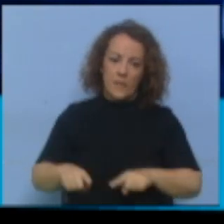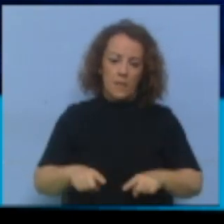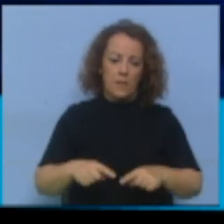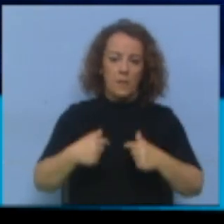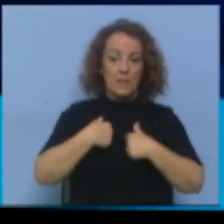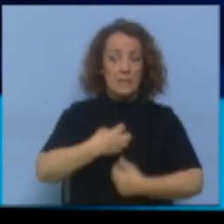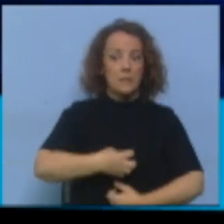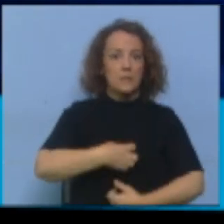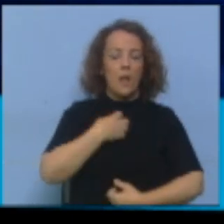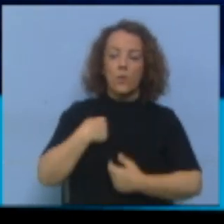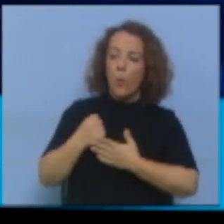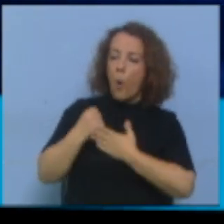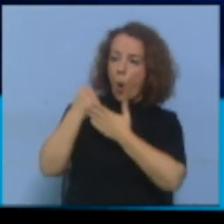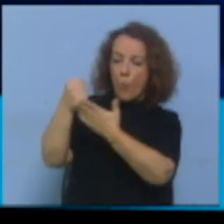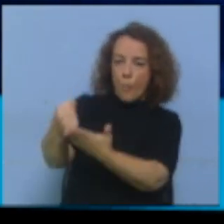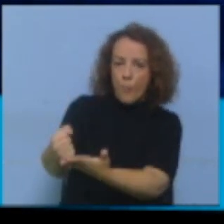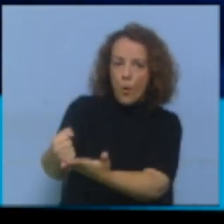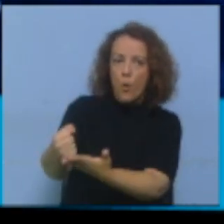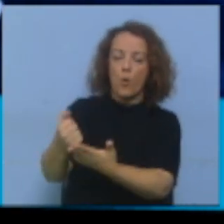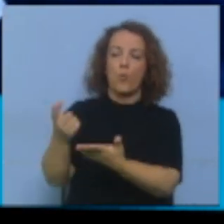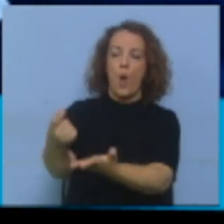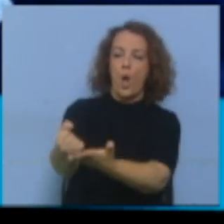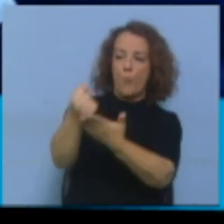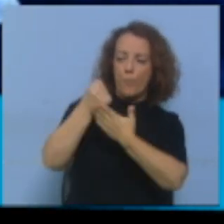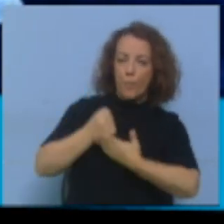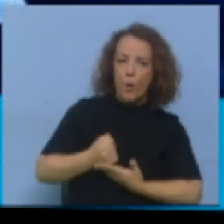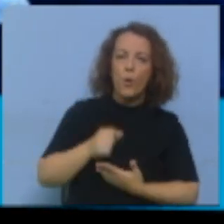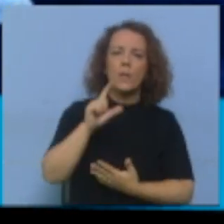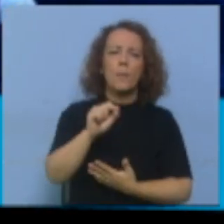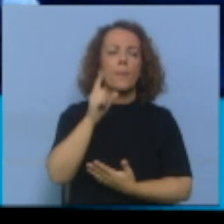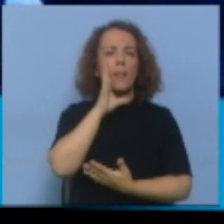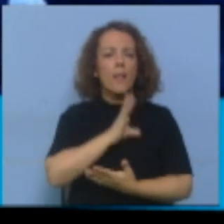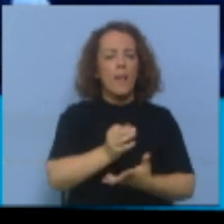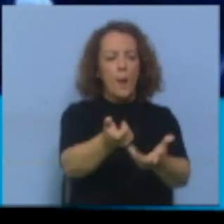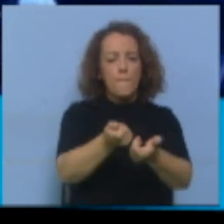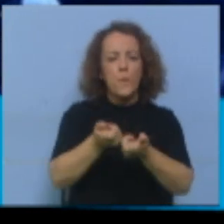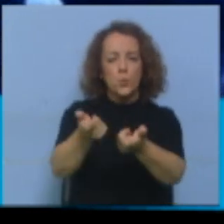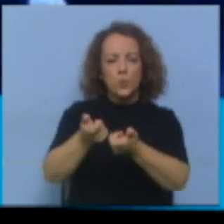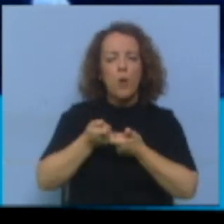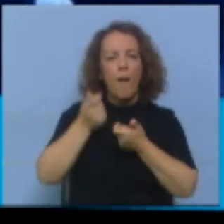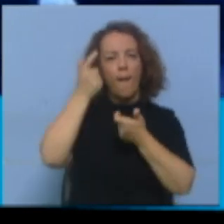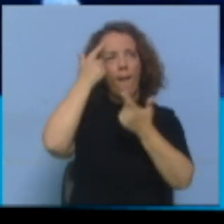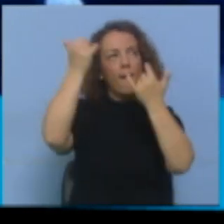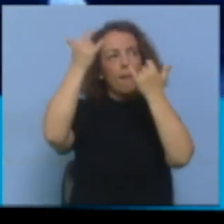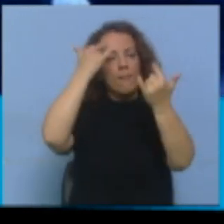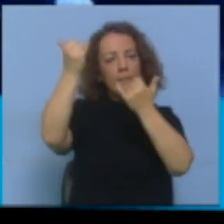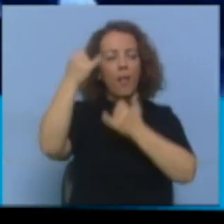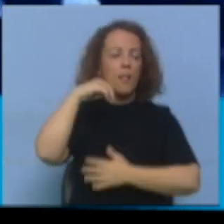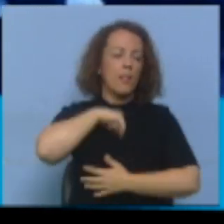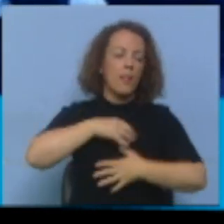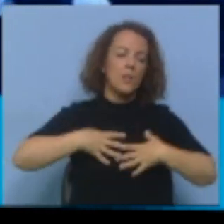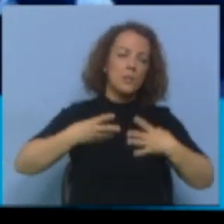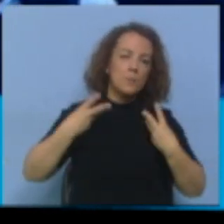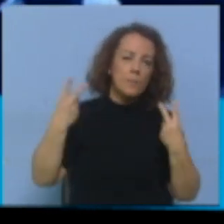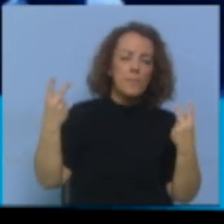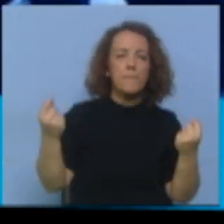os outros, apostar, por exemplo, na dimensão da criatividade, apostar na dimensão espiritual, na